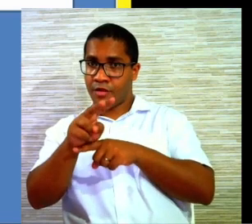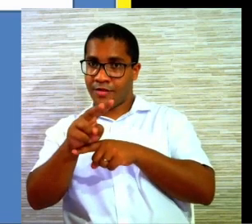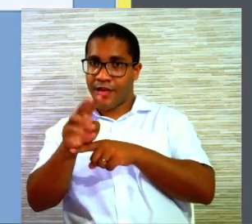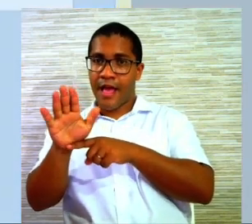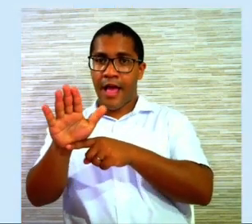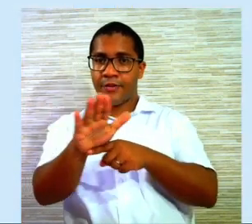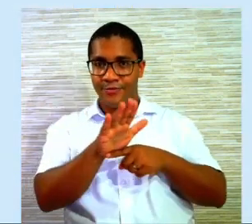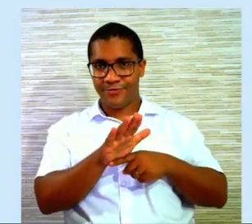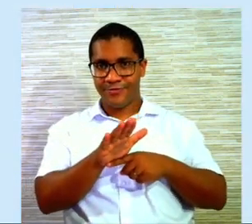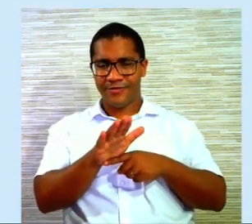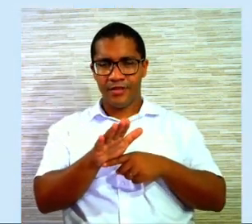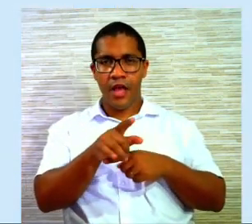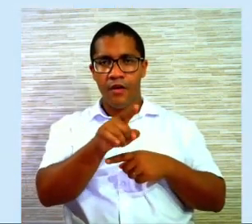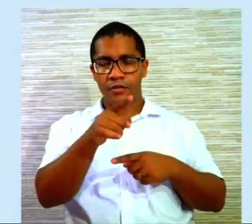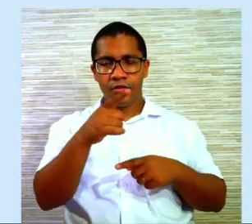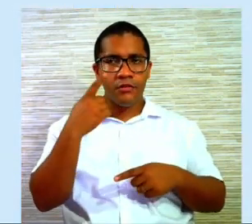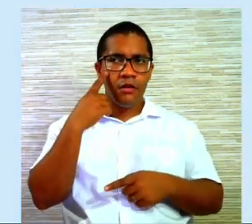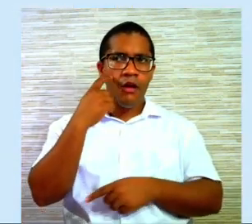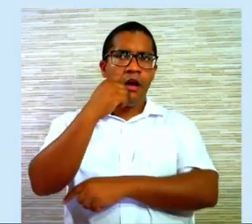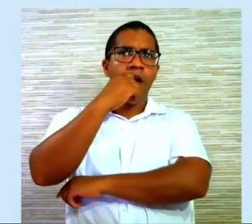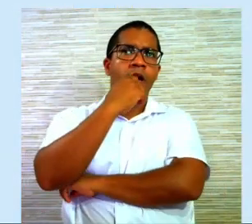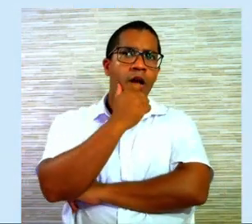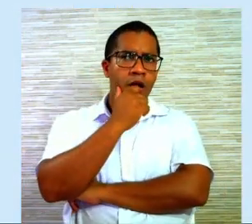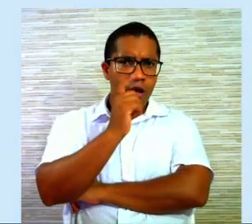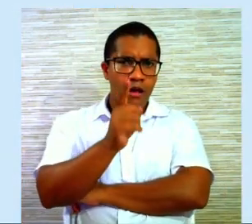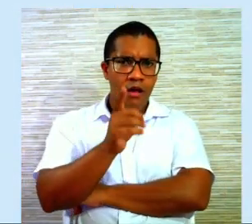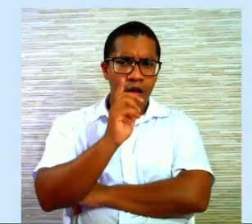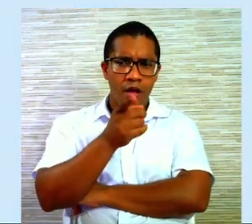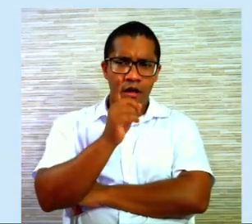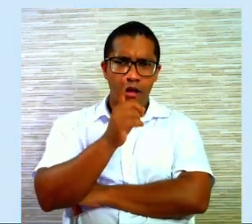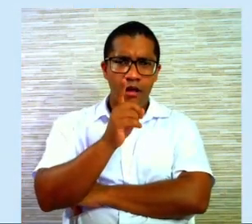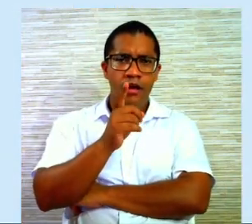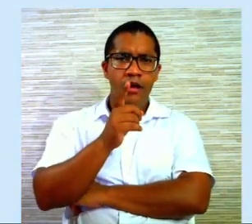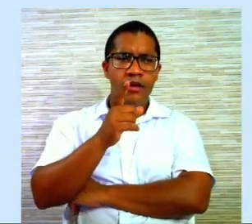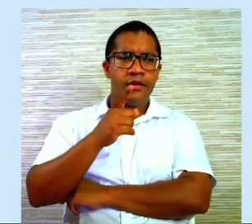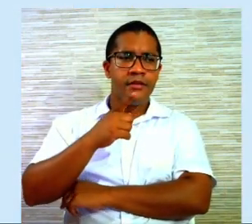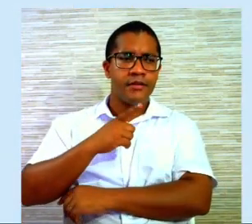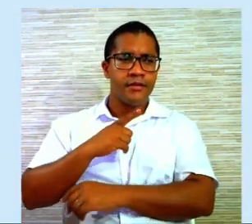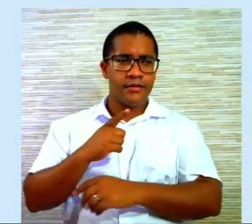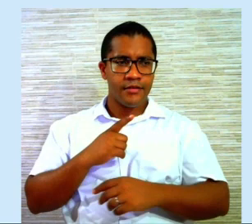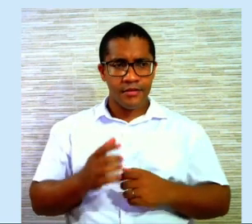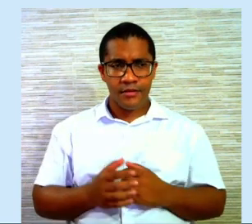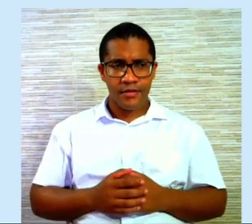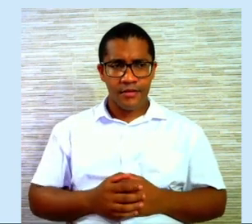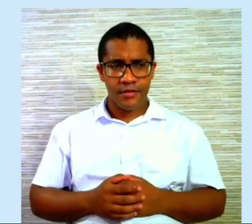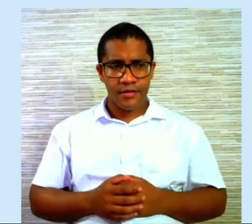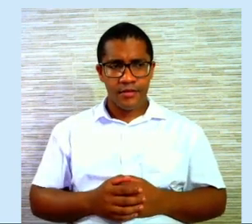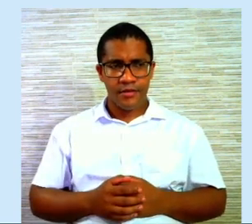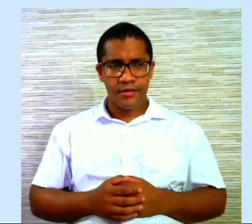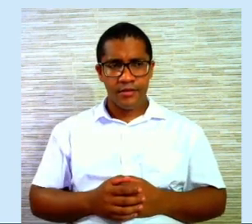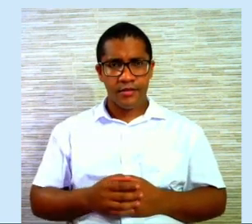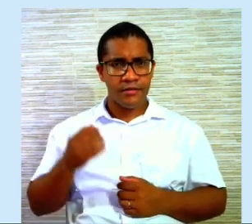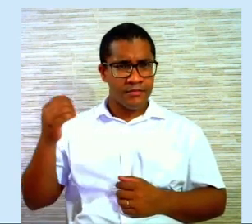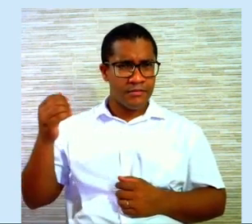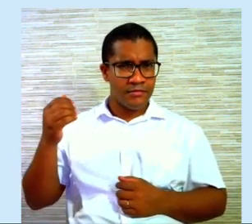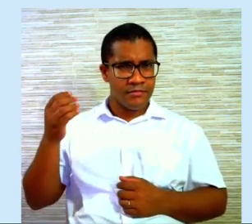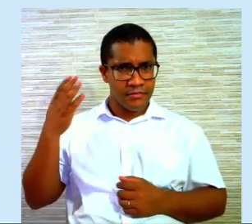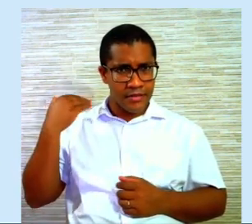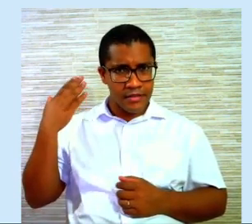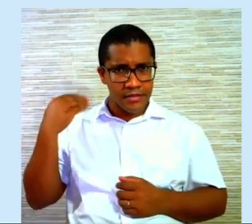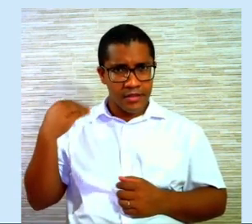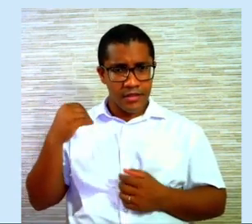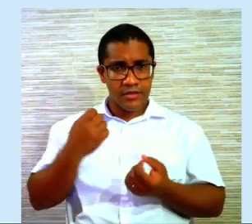vejamos. Aí eu falo para vocês aí os dois slides da tela.